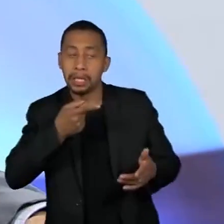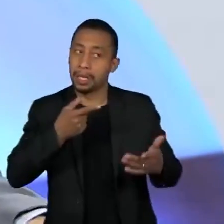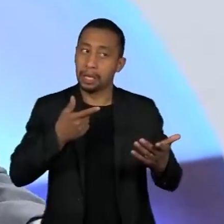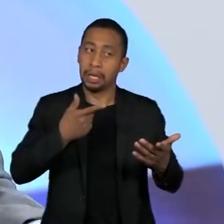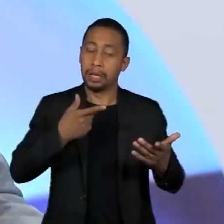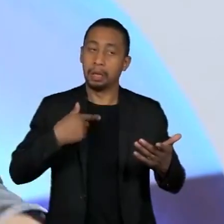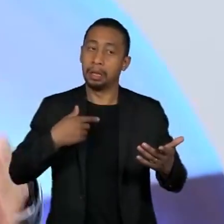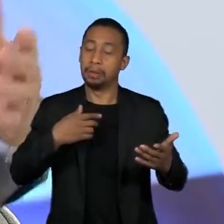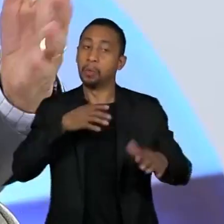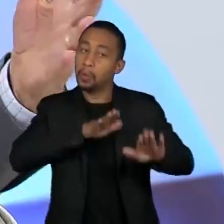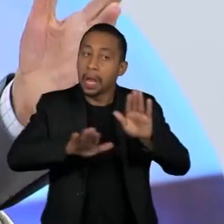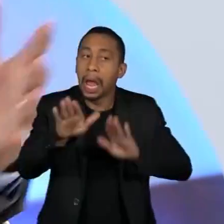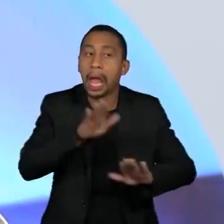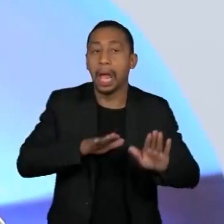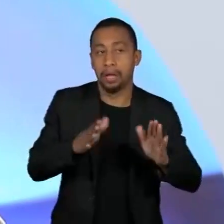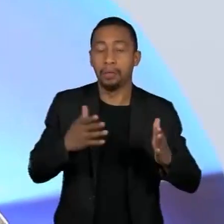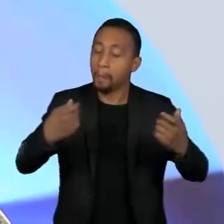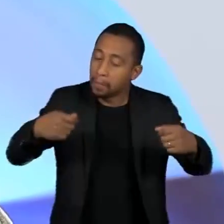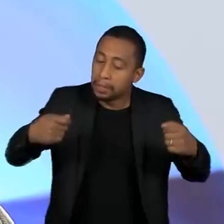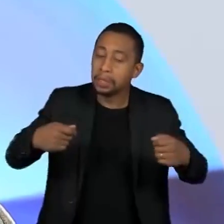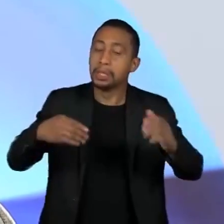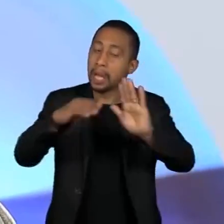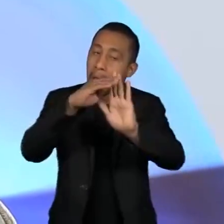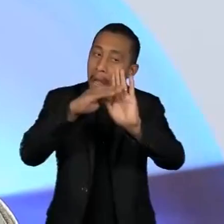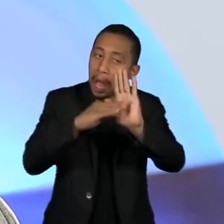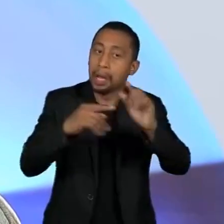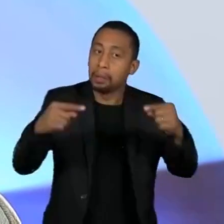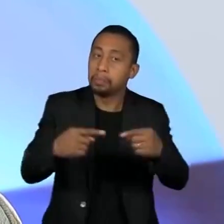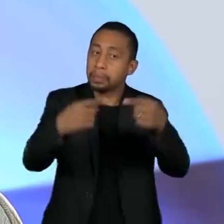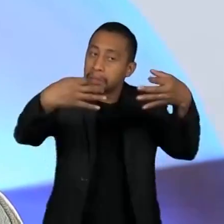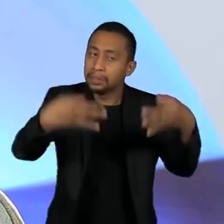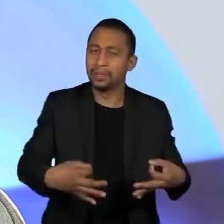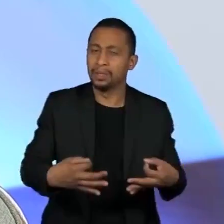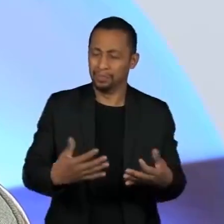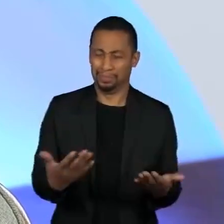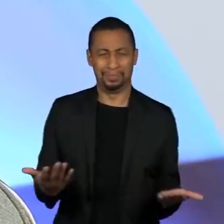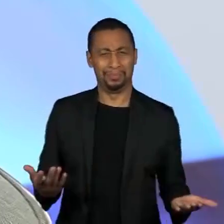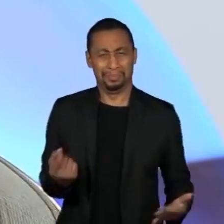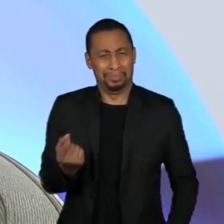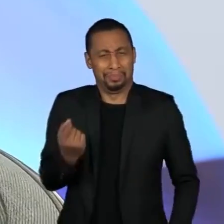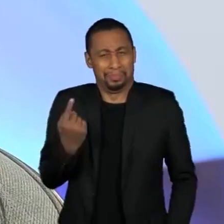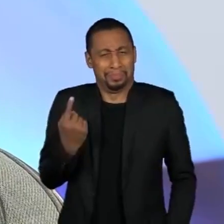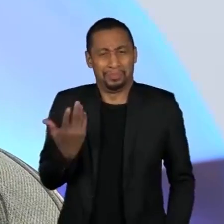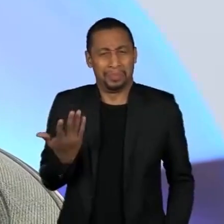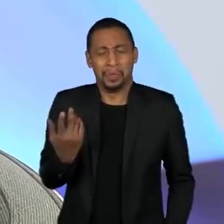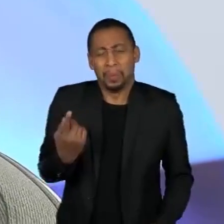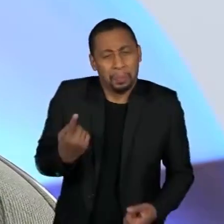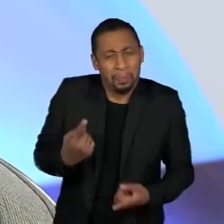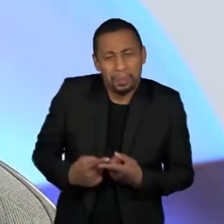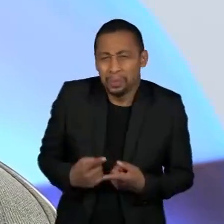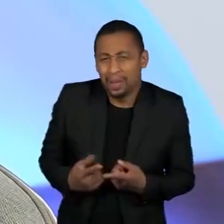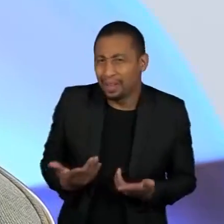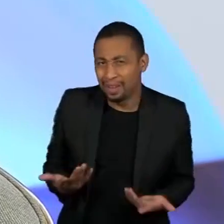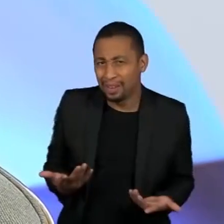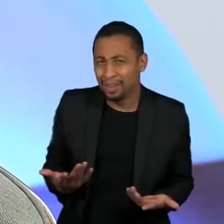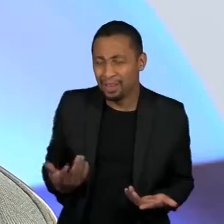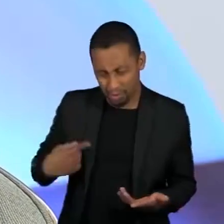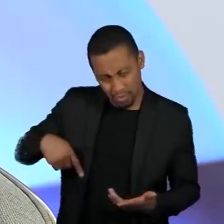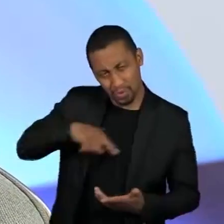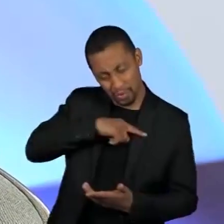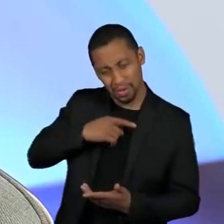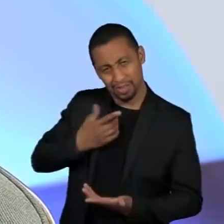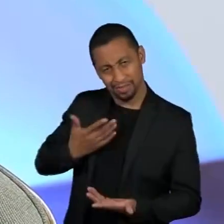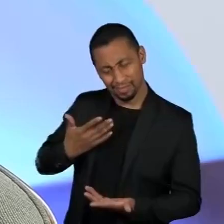nós não vivemos numa democracia eu nenhum de vocês viveu a ditadura